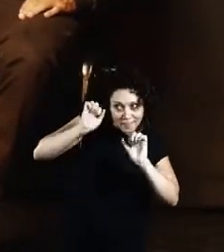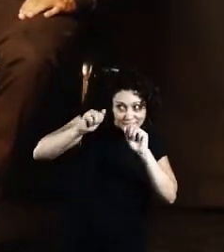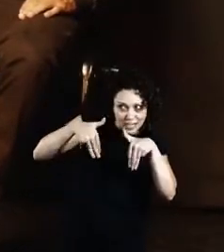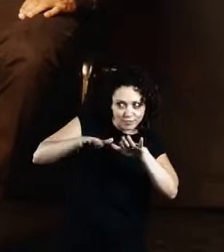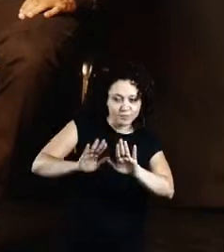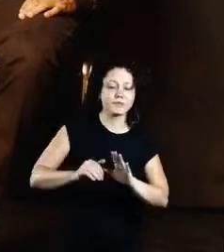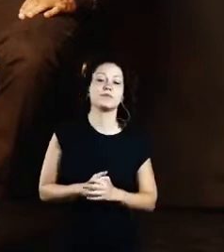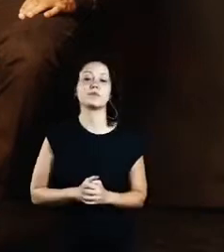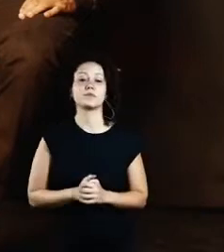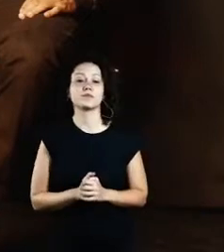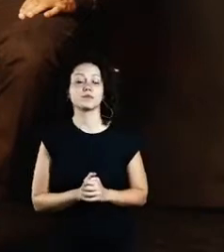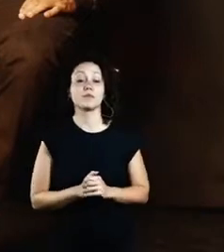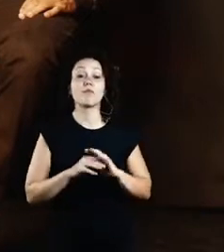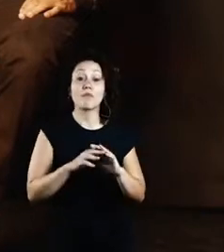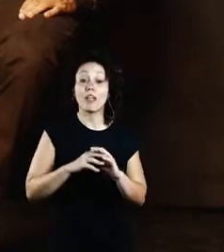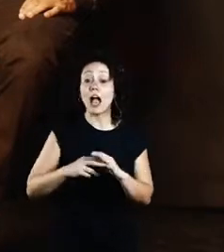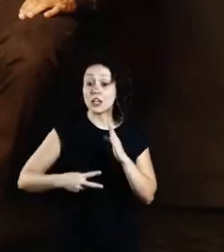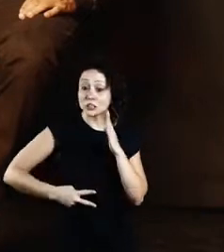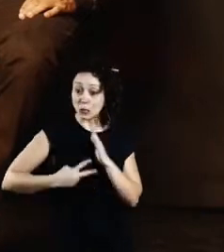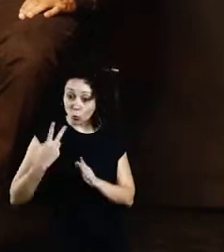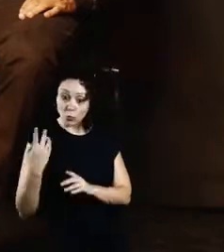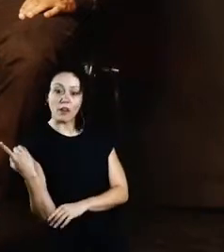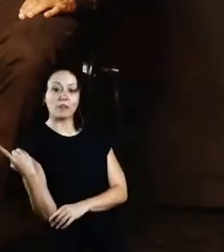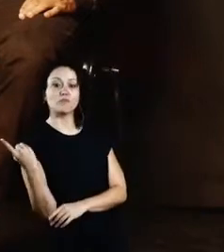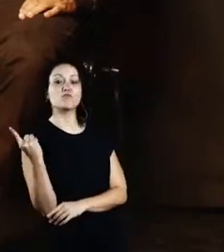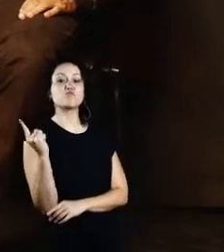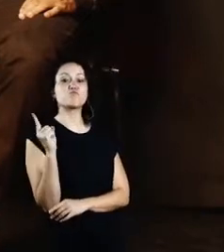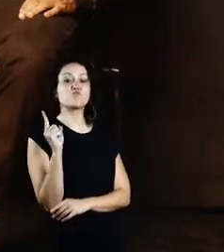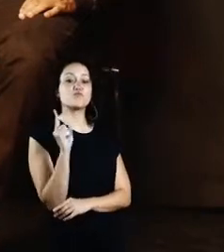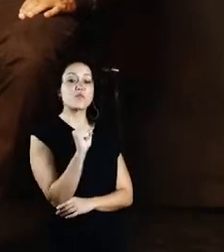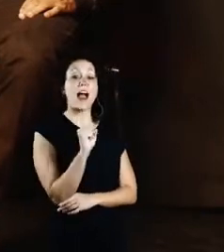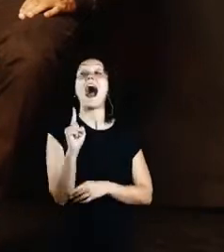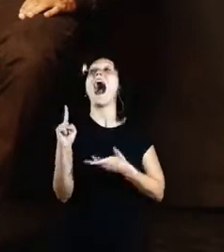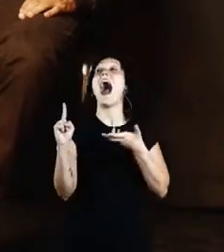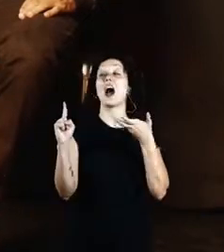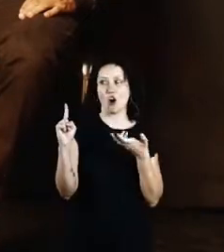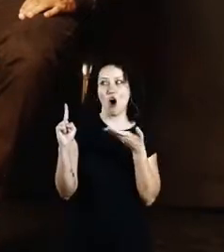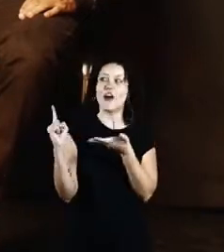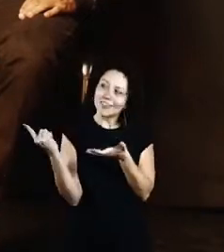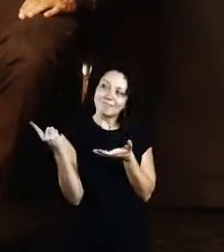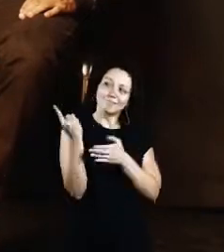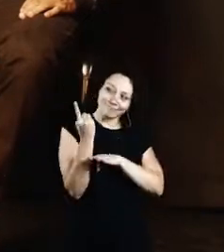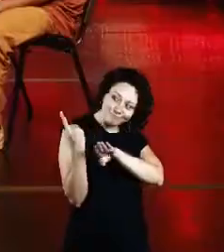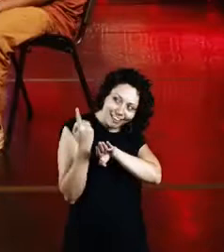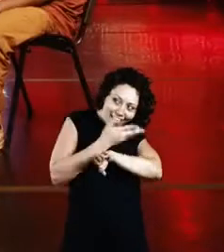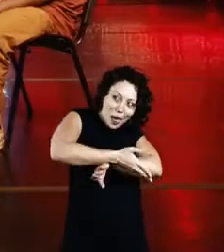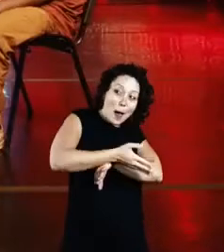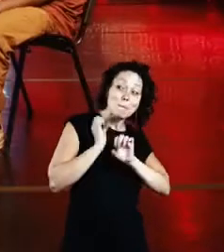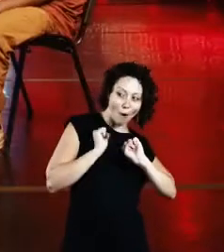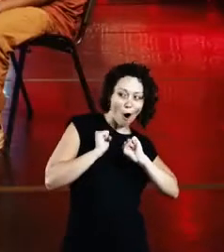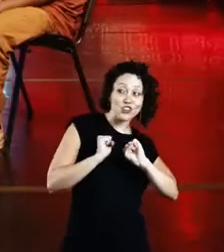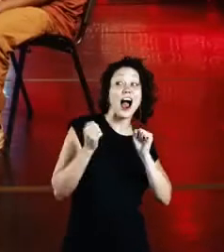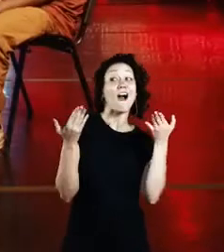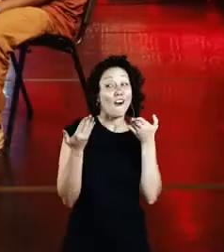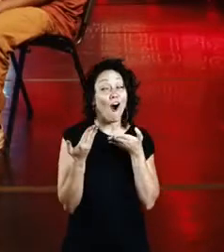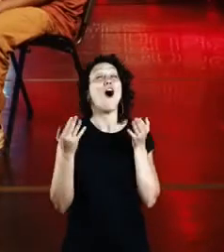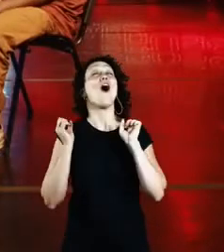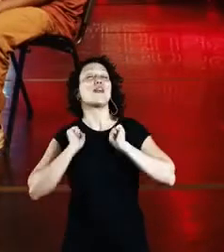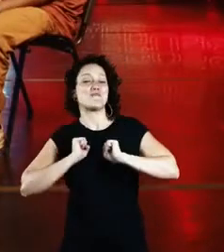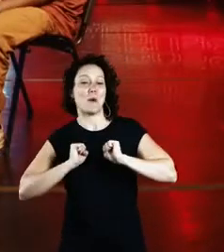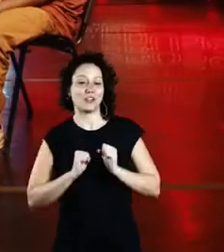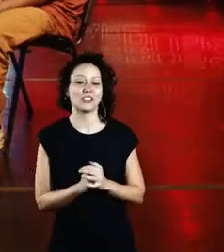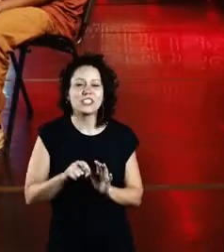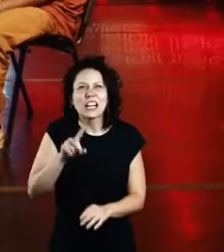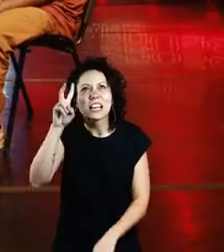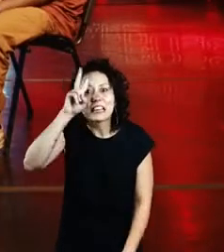segunda vez que ele veio com o Luizão, aí a gente falou, não, agora você vem para dentro da... Então, da mas tinha um tal de Santos, você lembra do